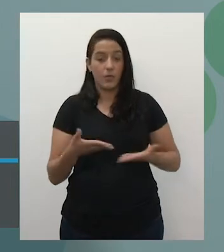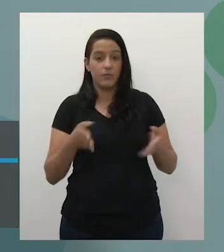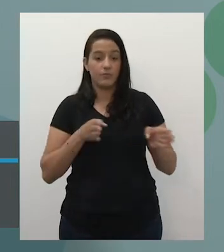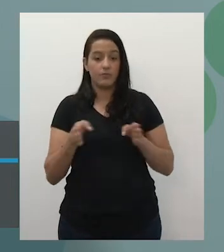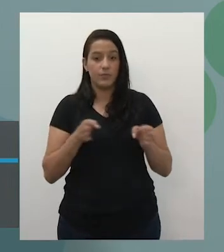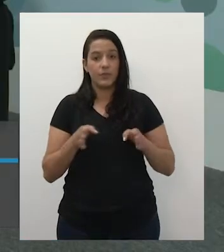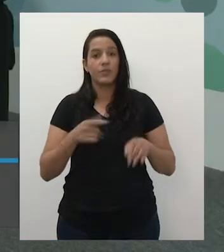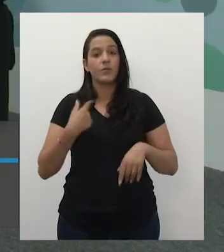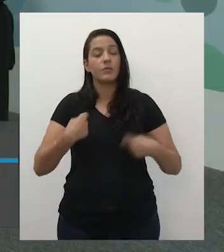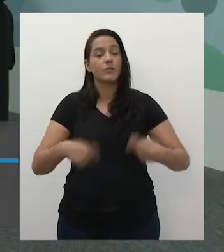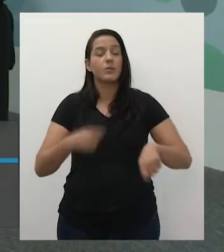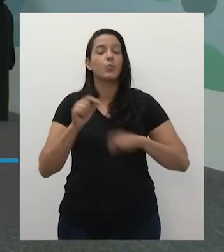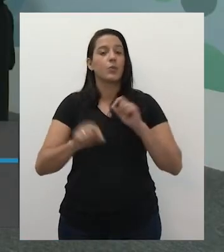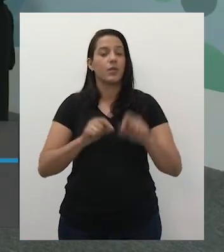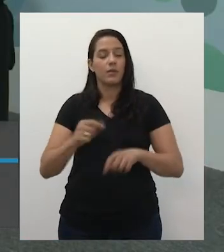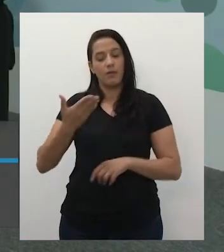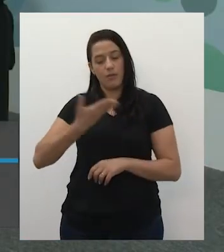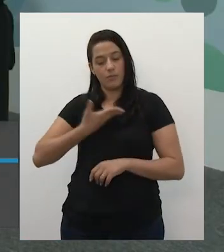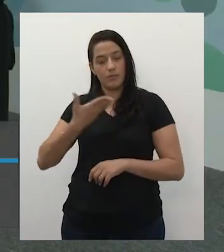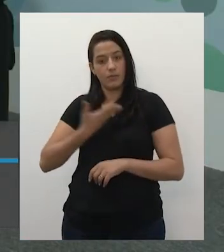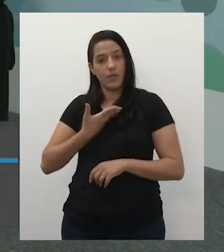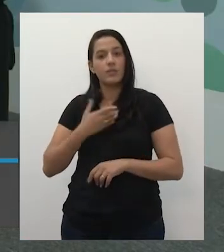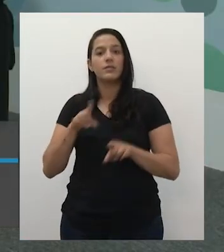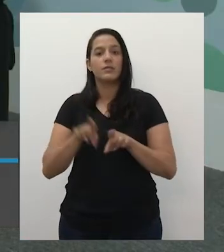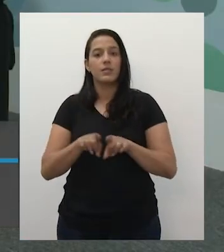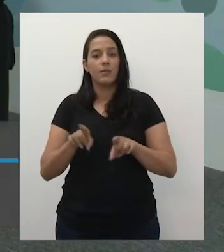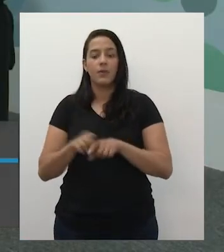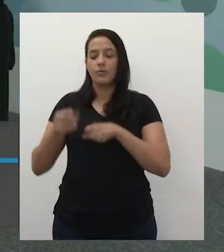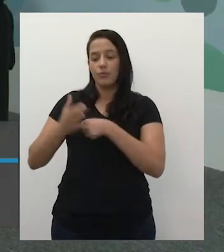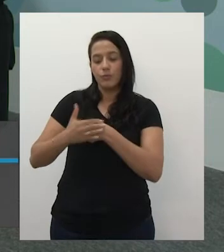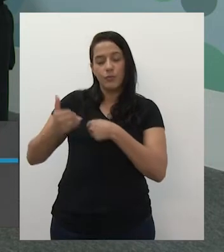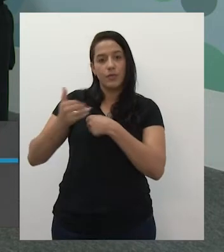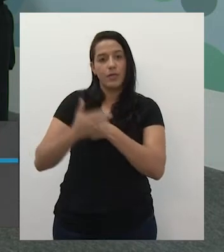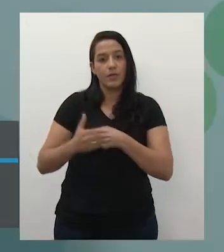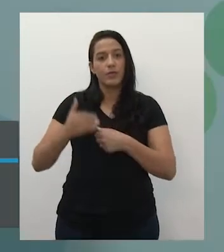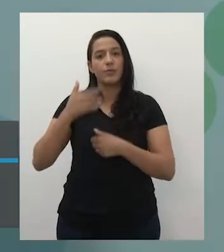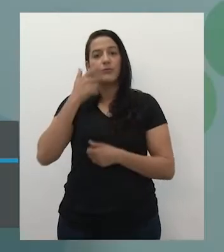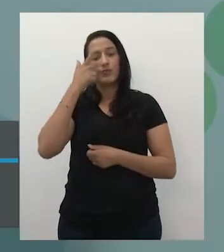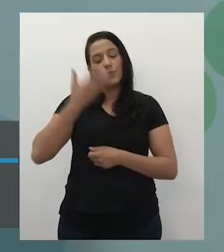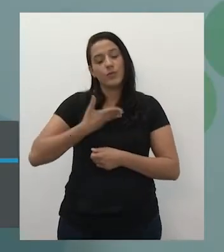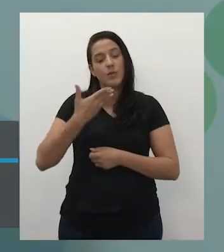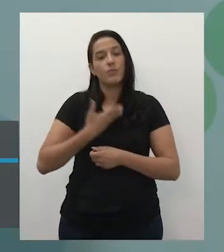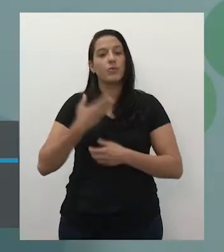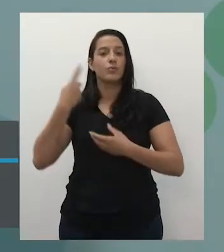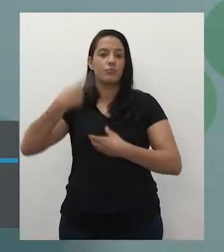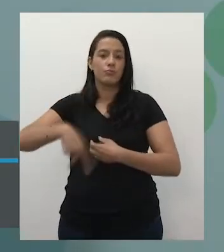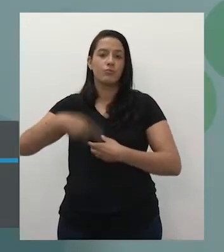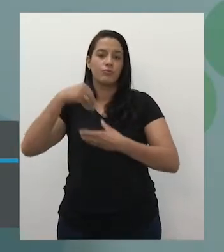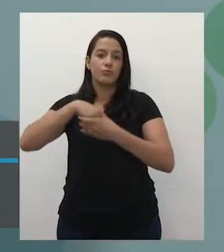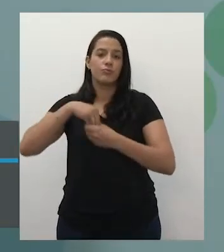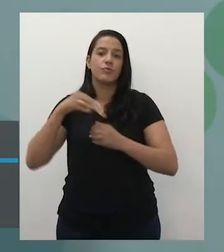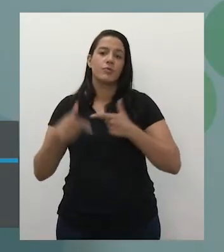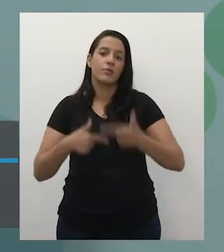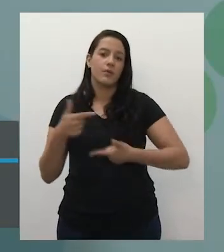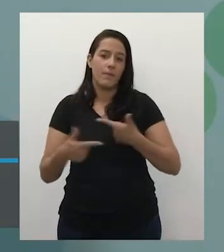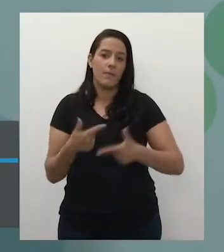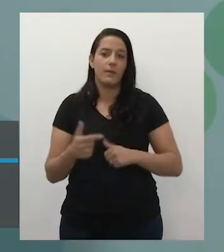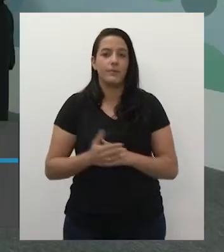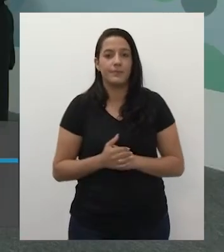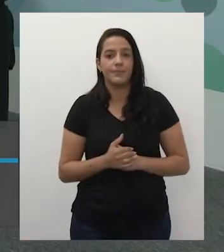sempre muito atento a isso também. A professora Patrícia, né, ela coloca que com relação à fala também, né,